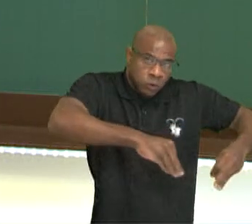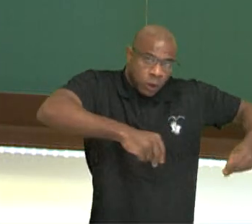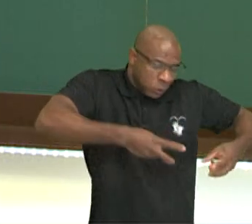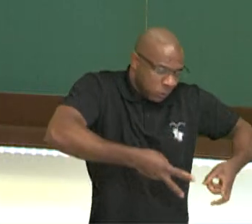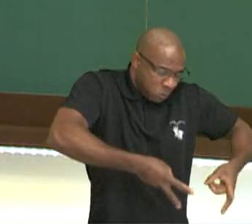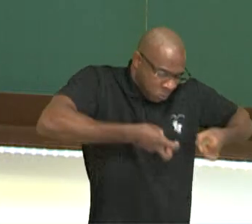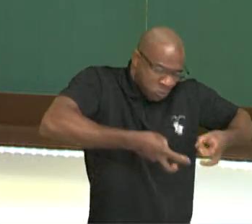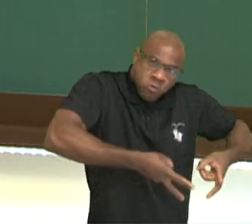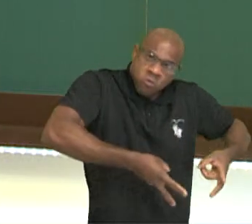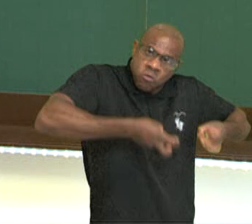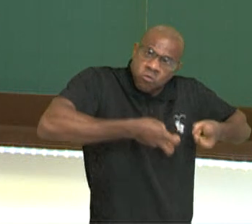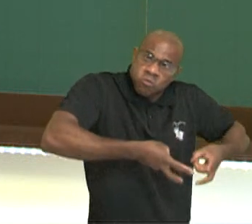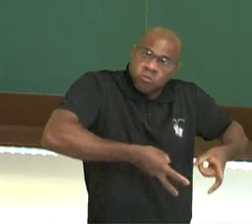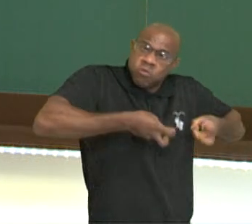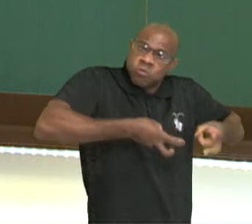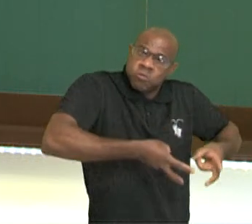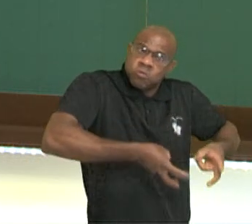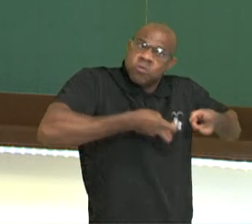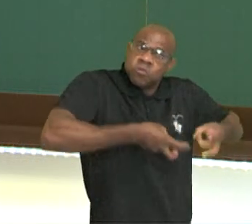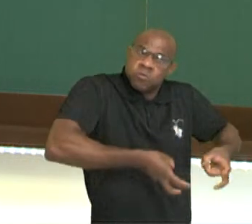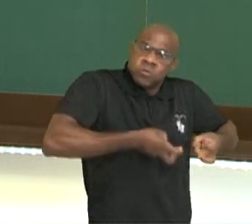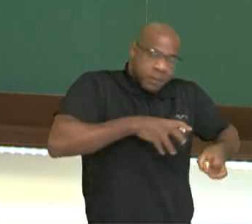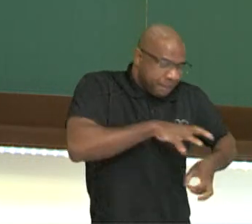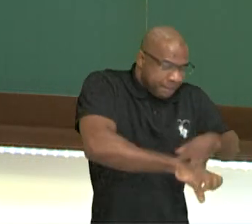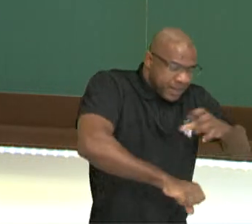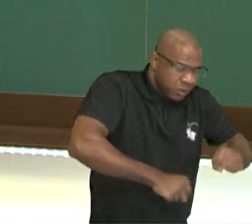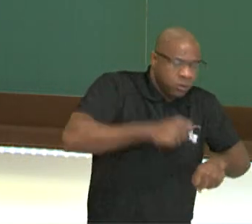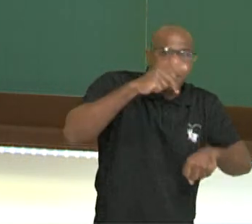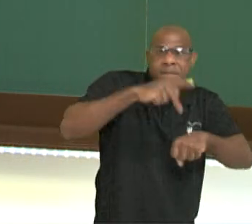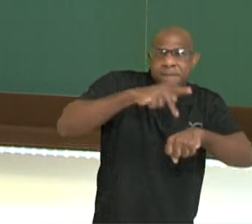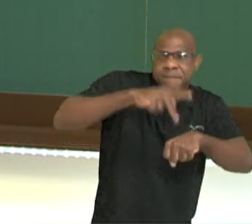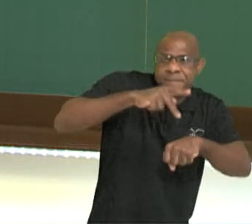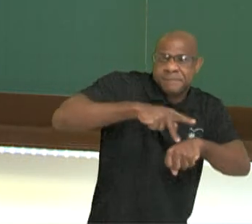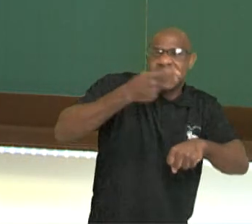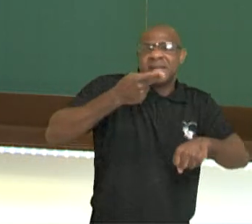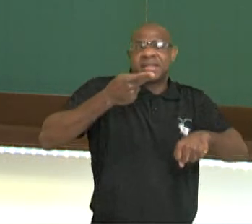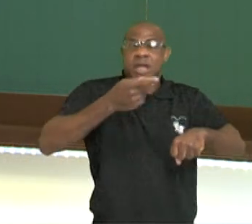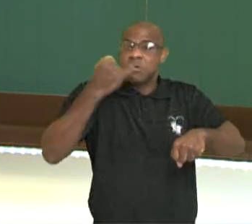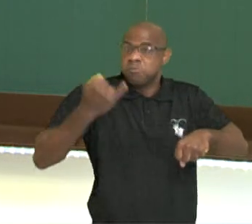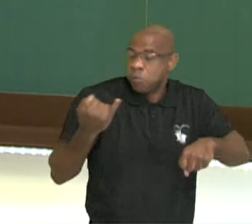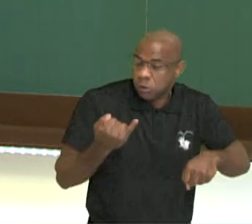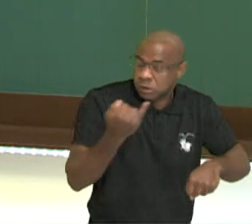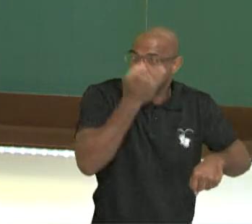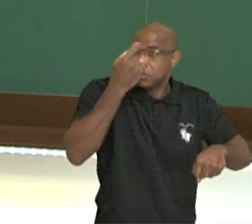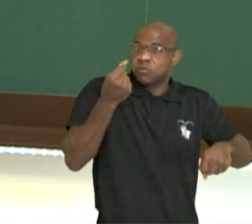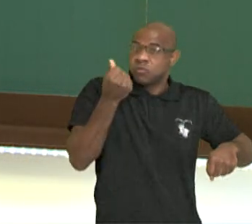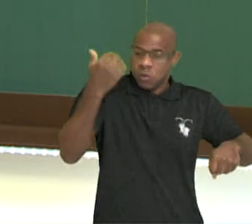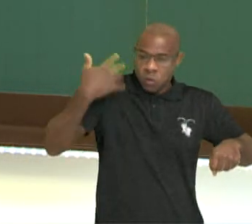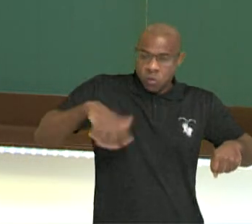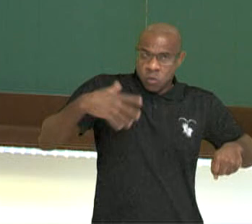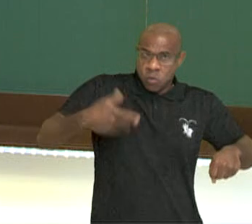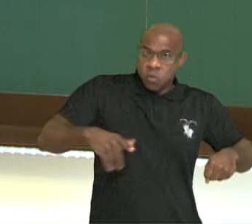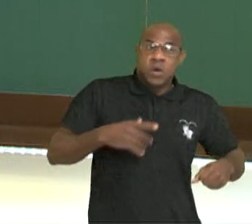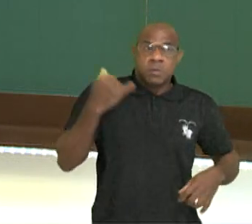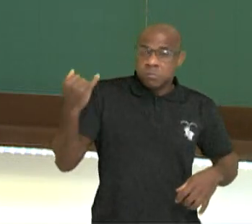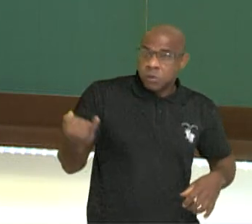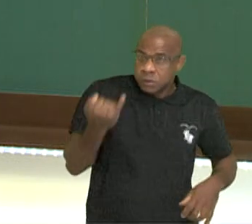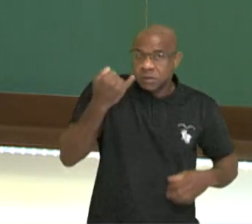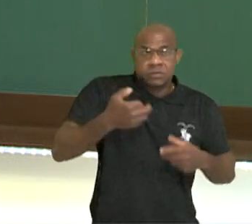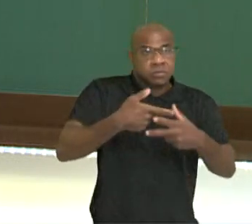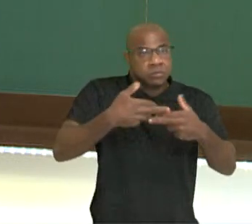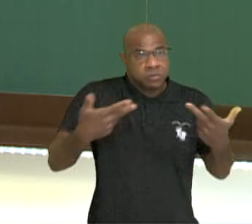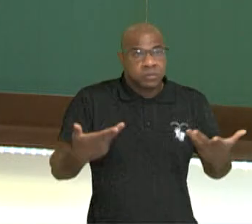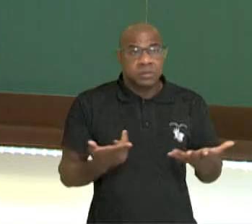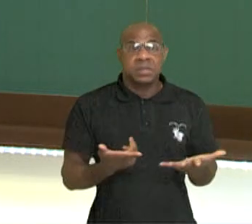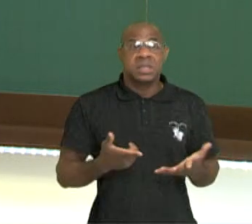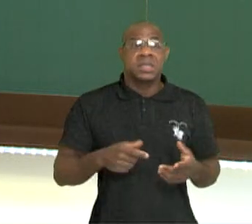minerais, minérios, rochas com algum valor, alguma importância e depois